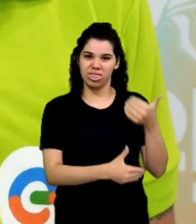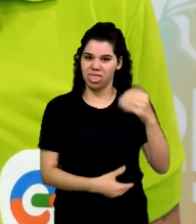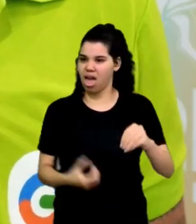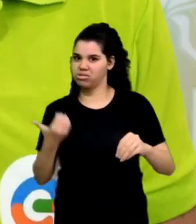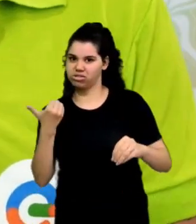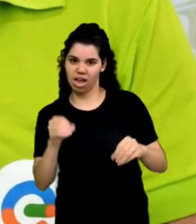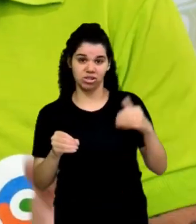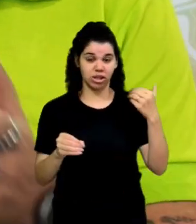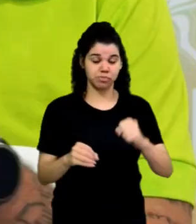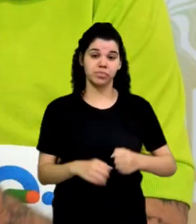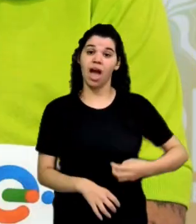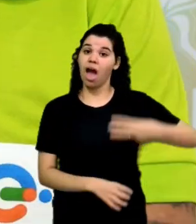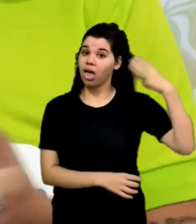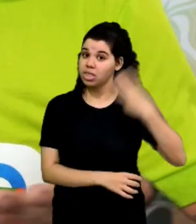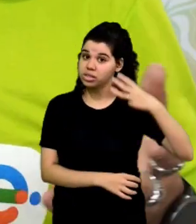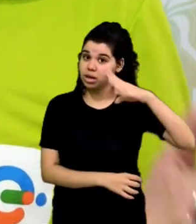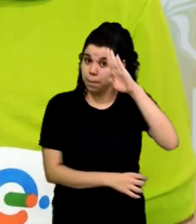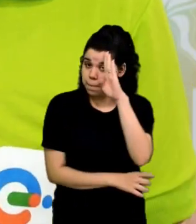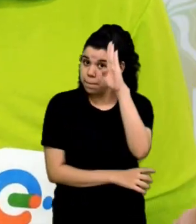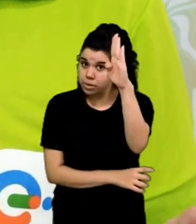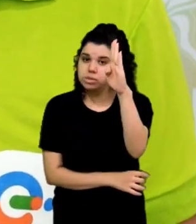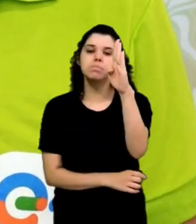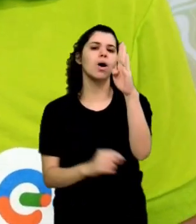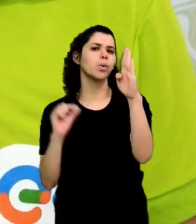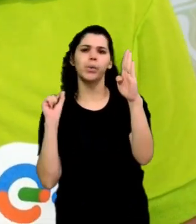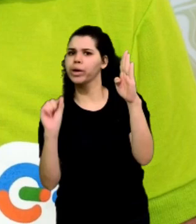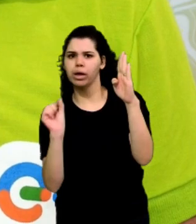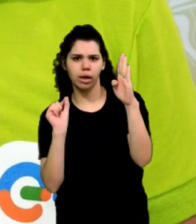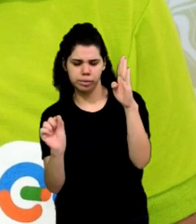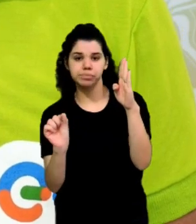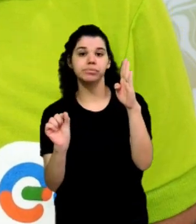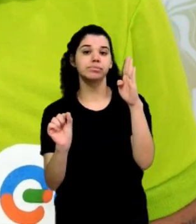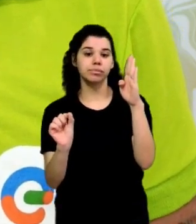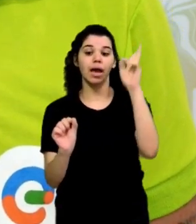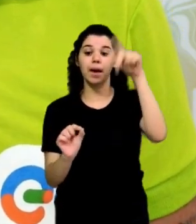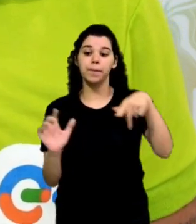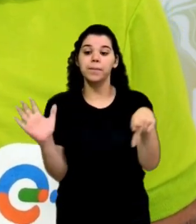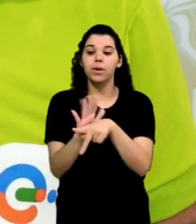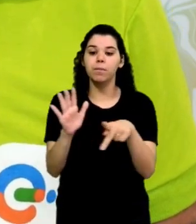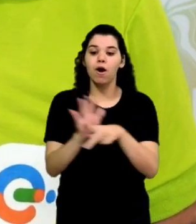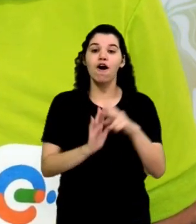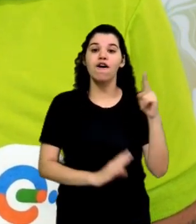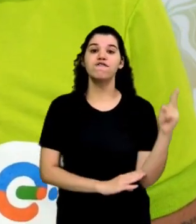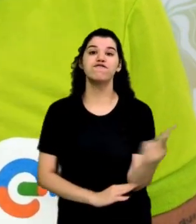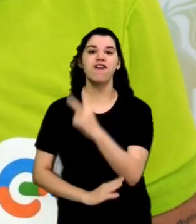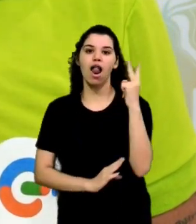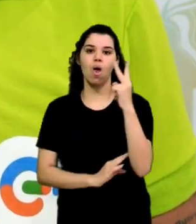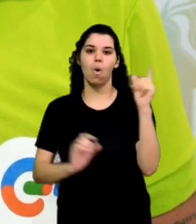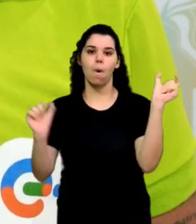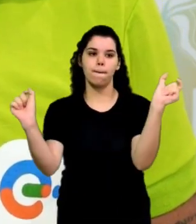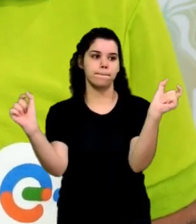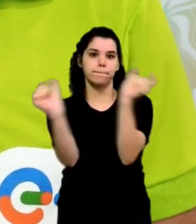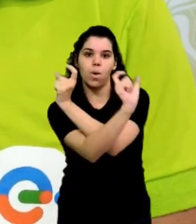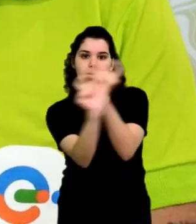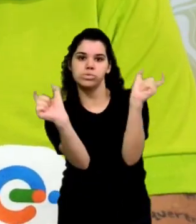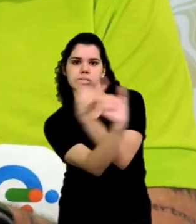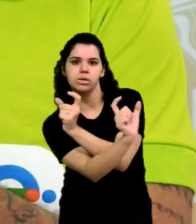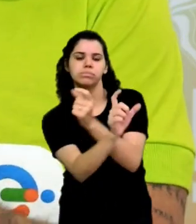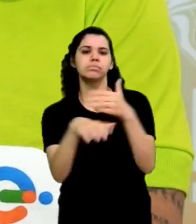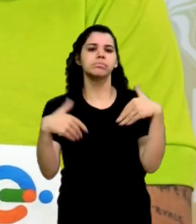terceira principal característica do sistema de numeração decimal é chamado de valor posicional, que quer dizer o